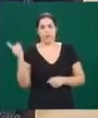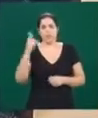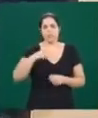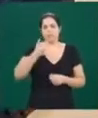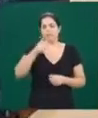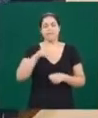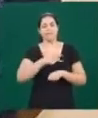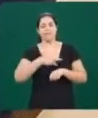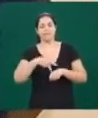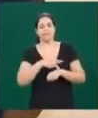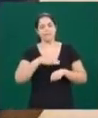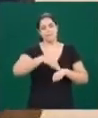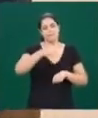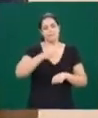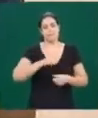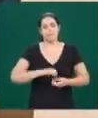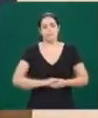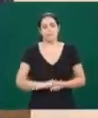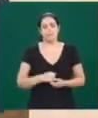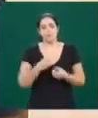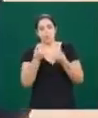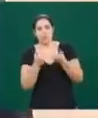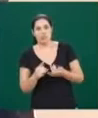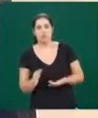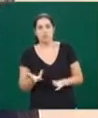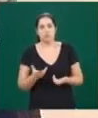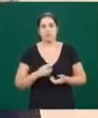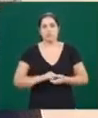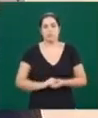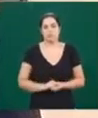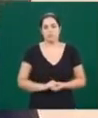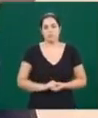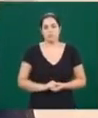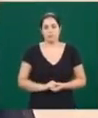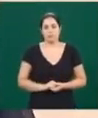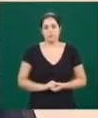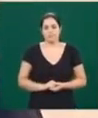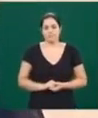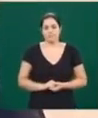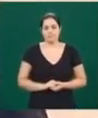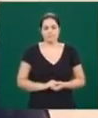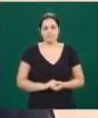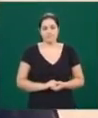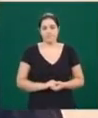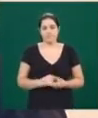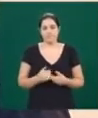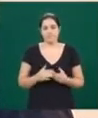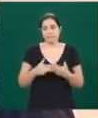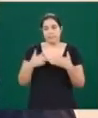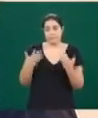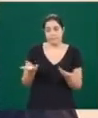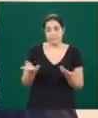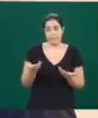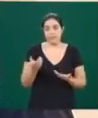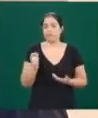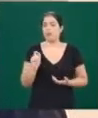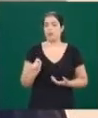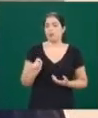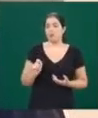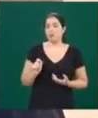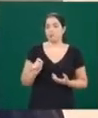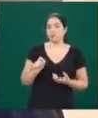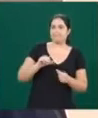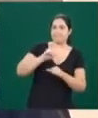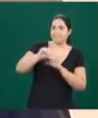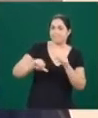fazer mestrado é contar um pouquinho pra gente do que essa exposição é davi e assim a exposição é a mistura